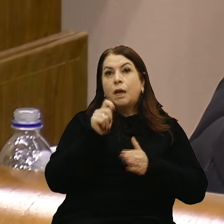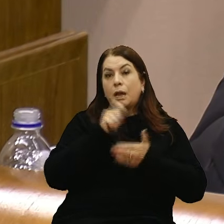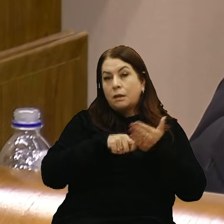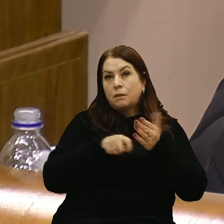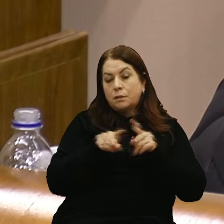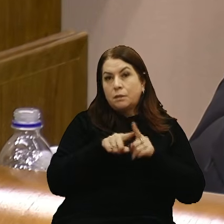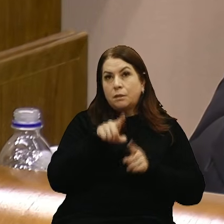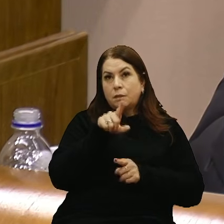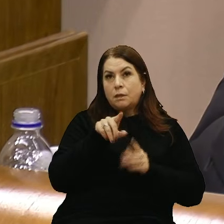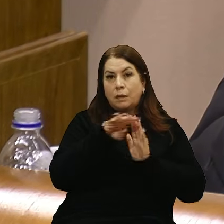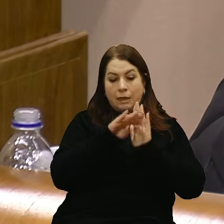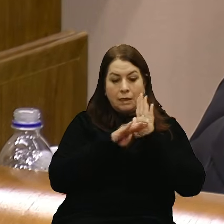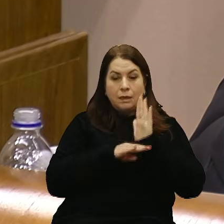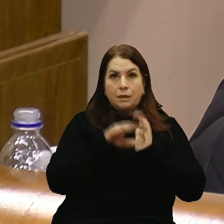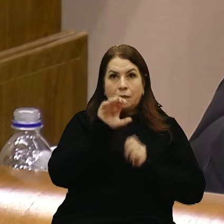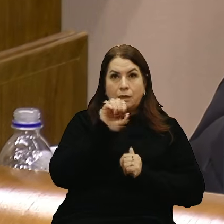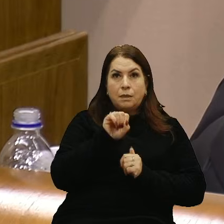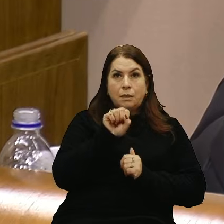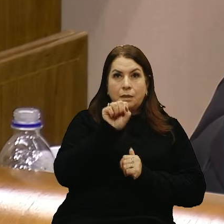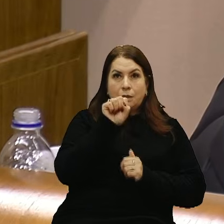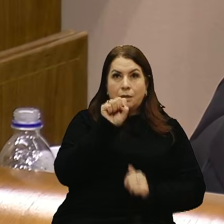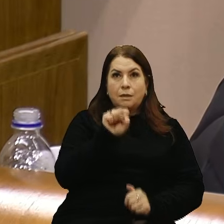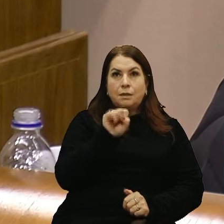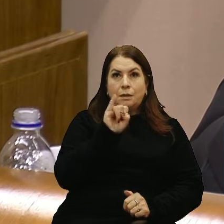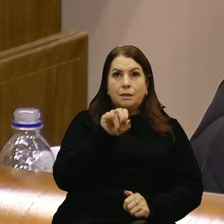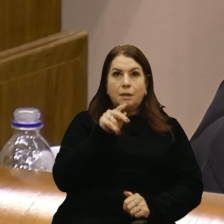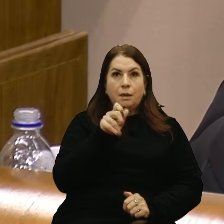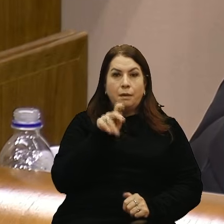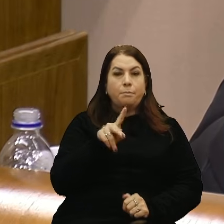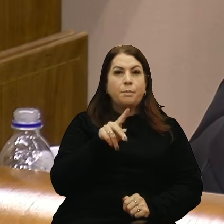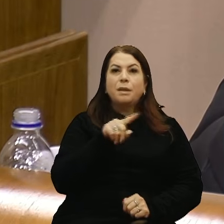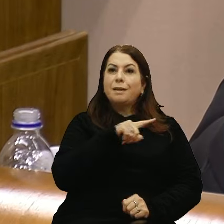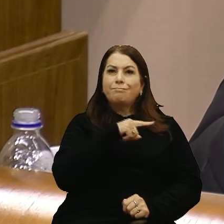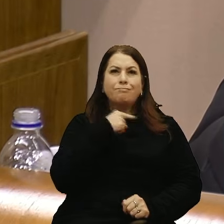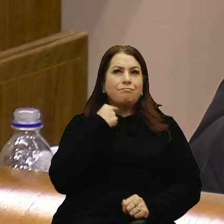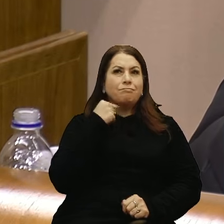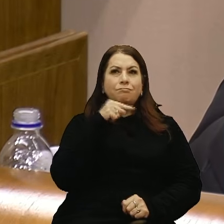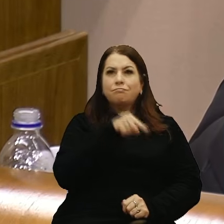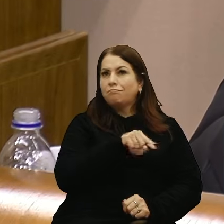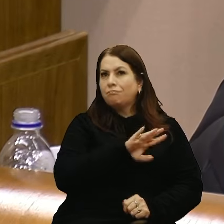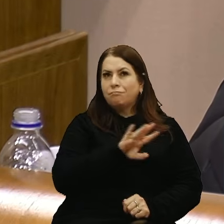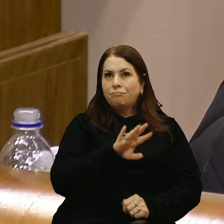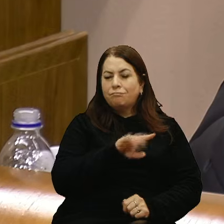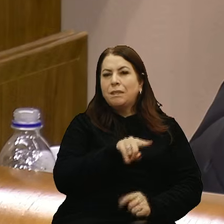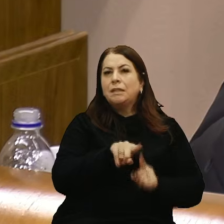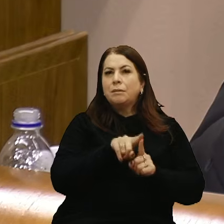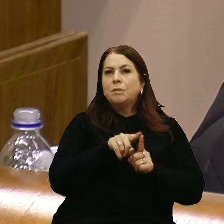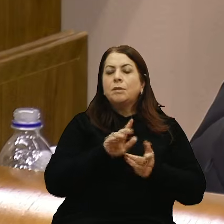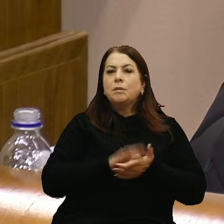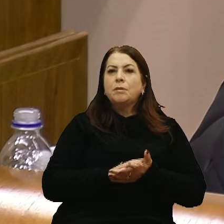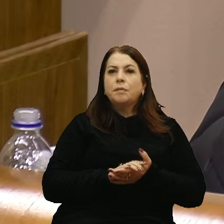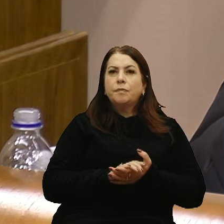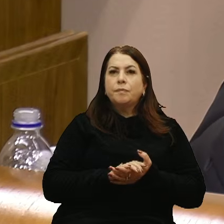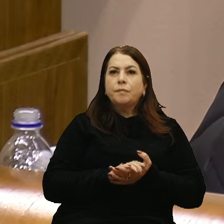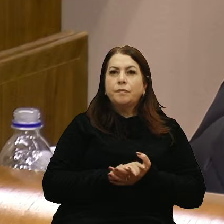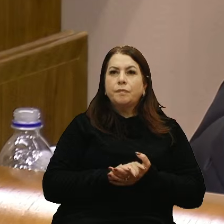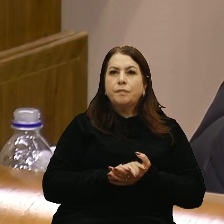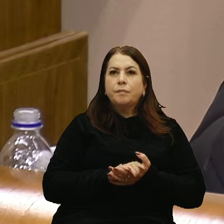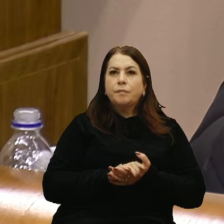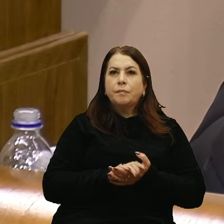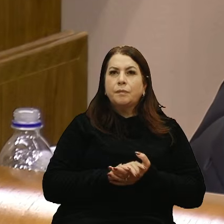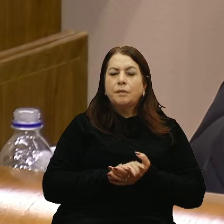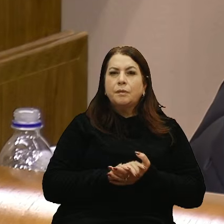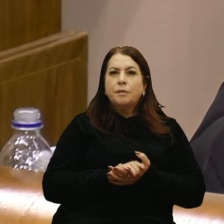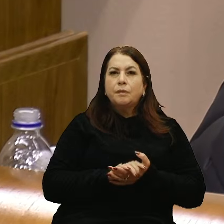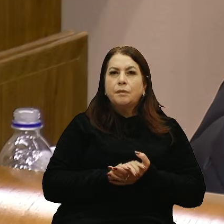e essa lista SINAP, ela está defasada, em função do reajuste